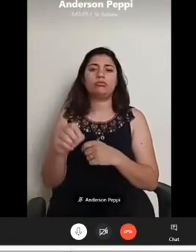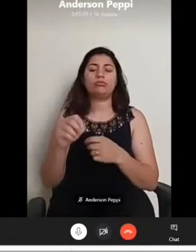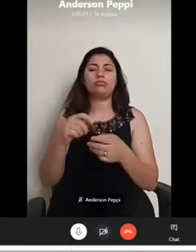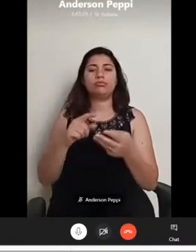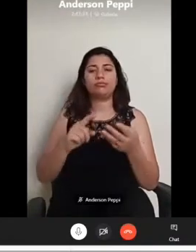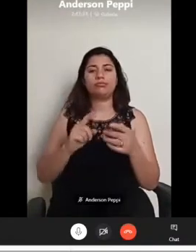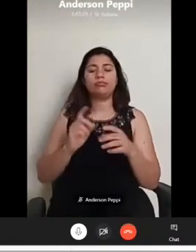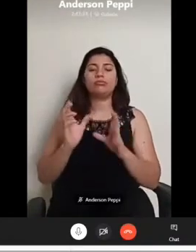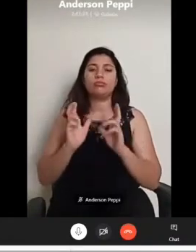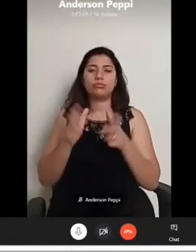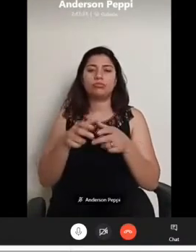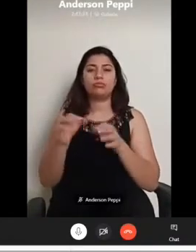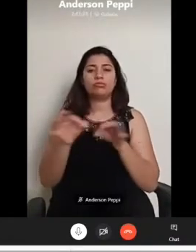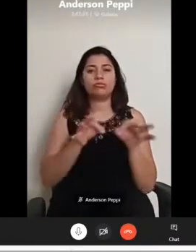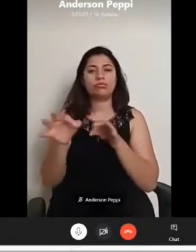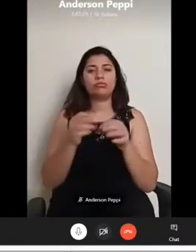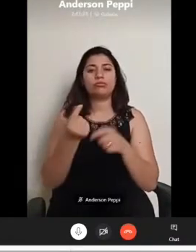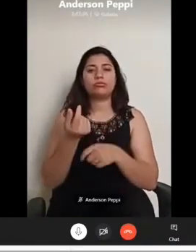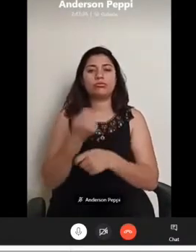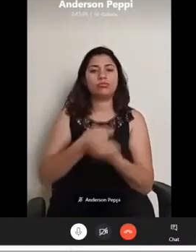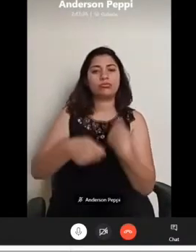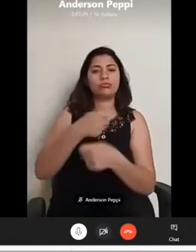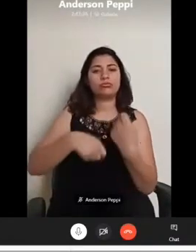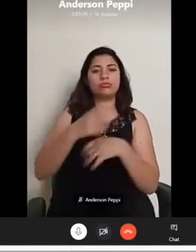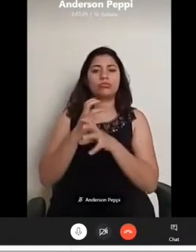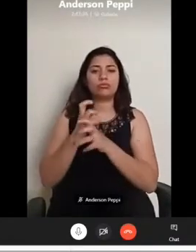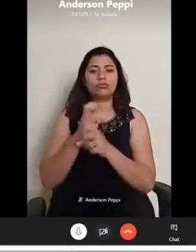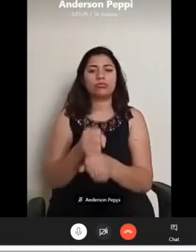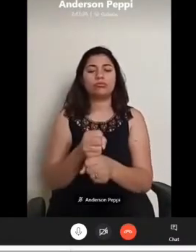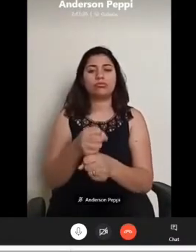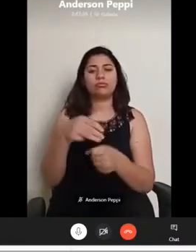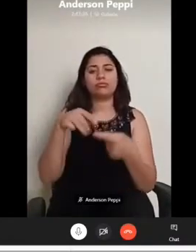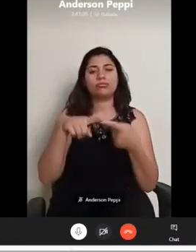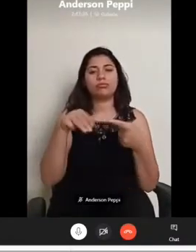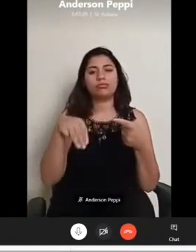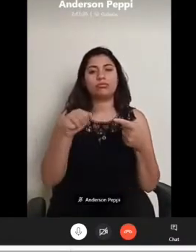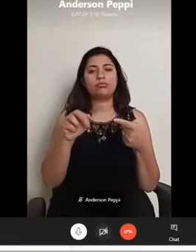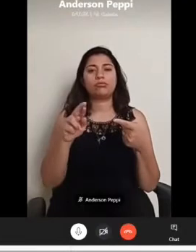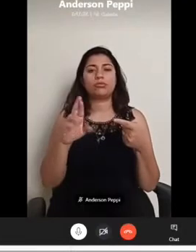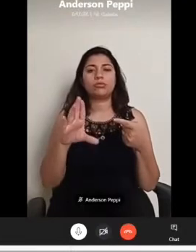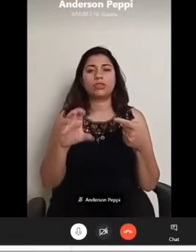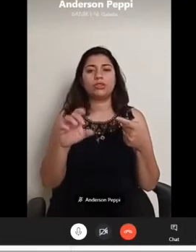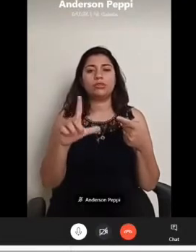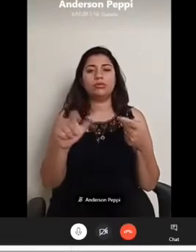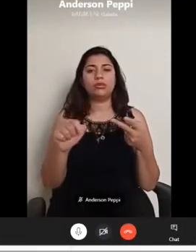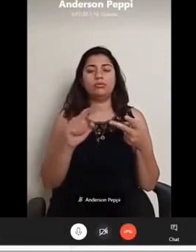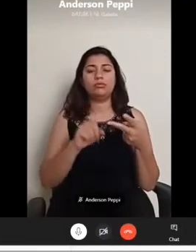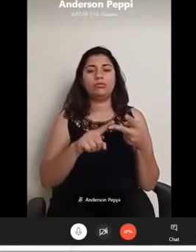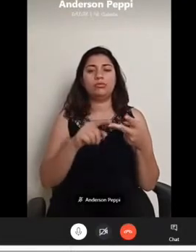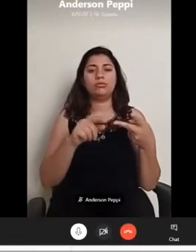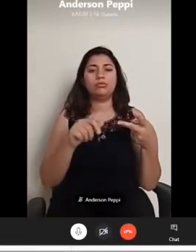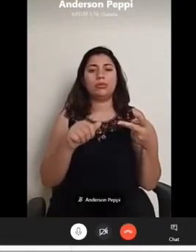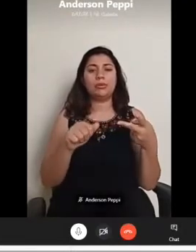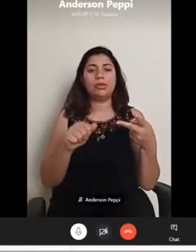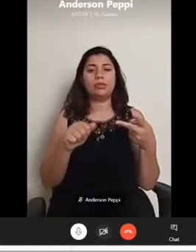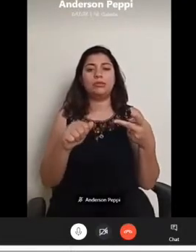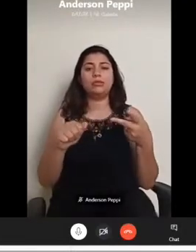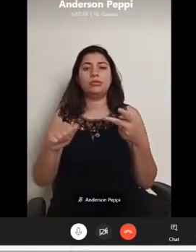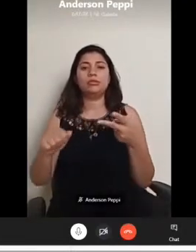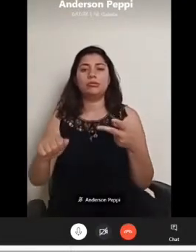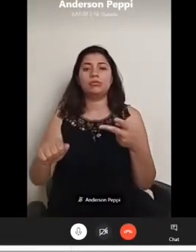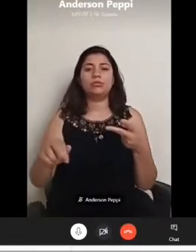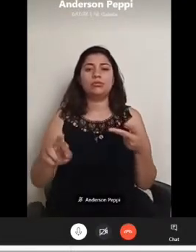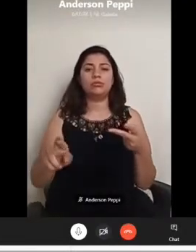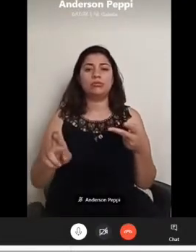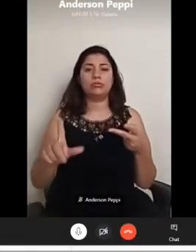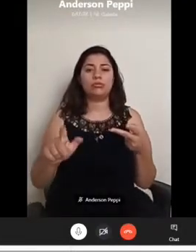Contabilidade, Marcelo Sleiman, Sargento Laudo e Silvio dos Santos.